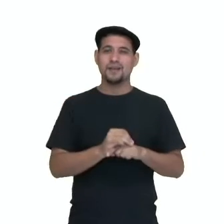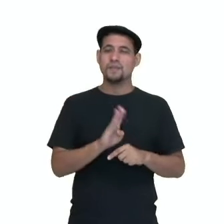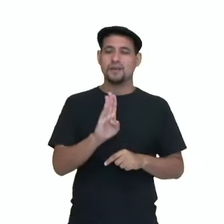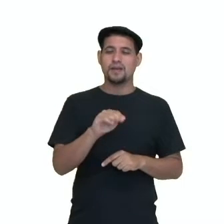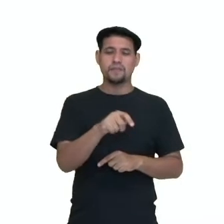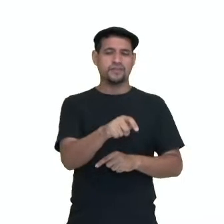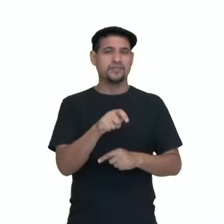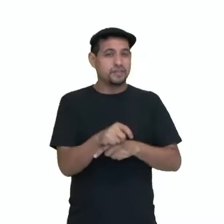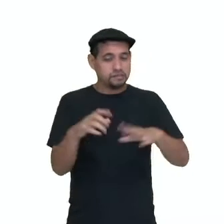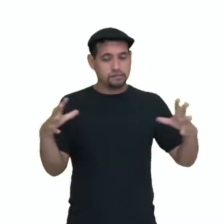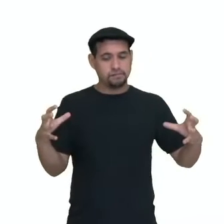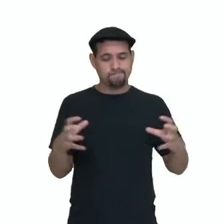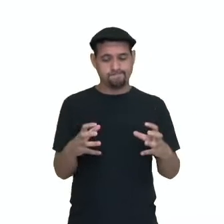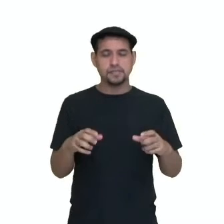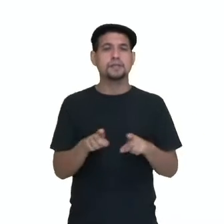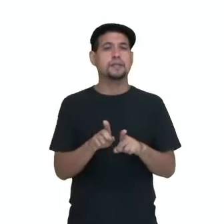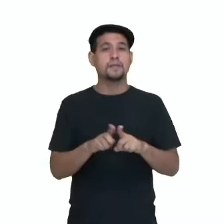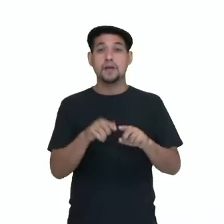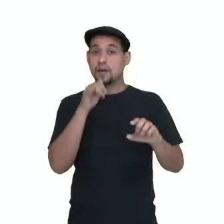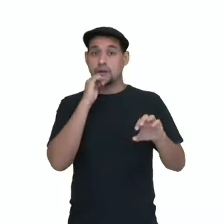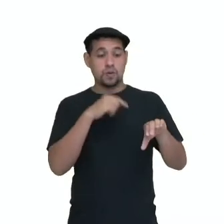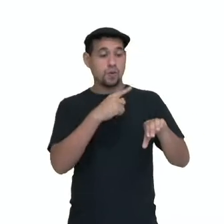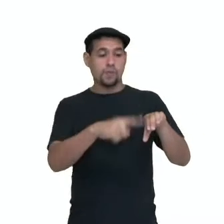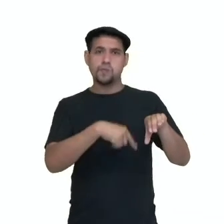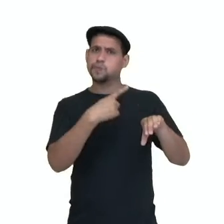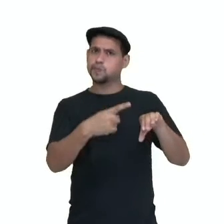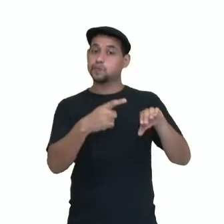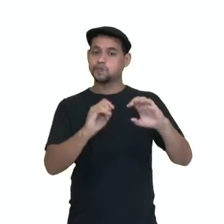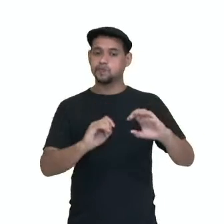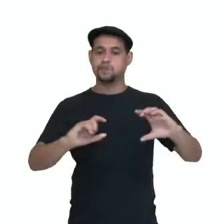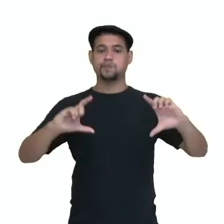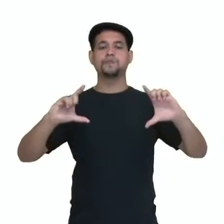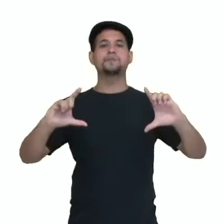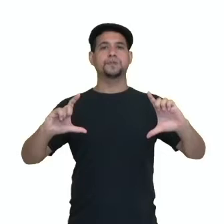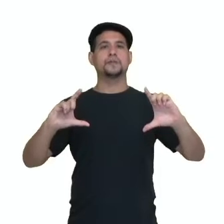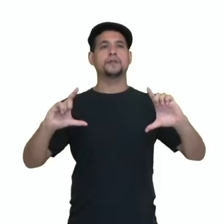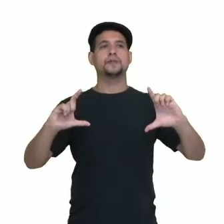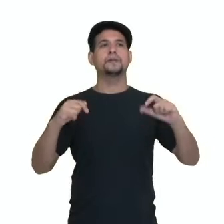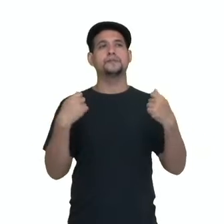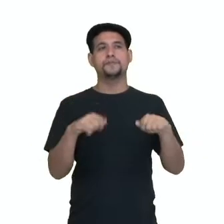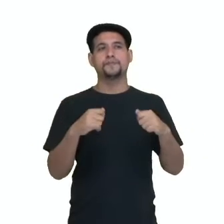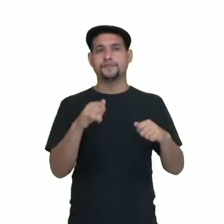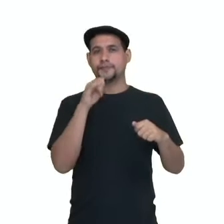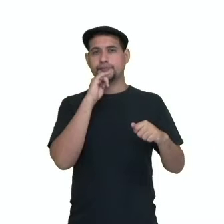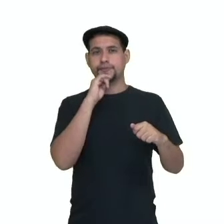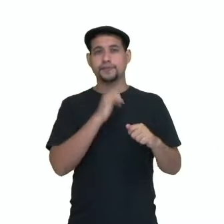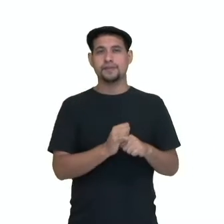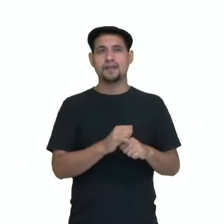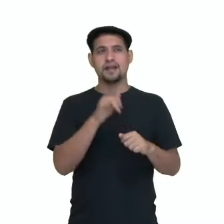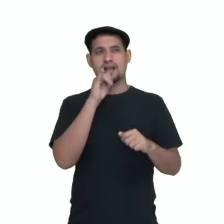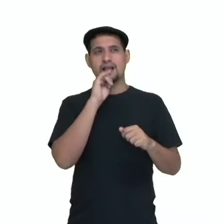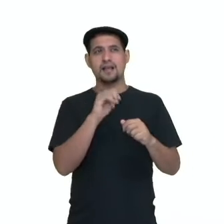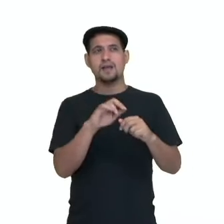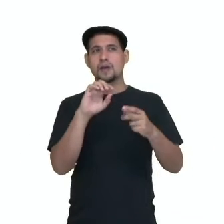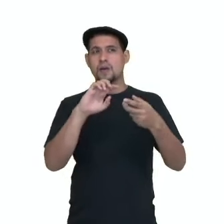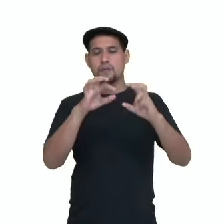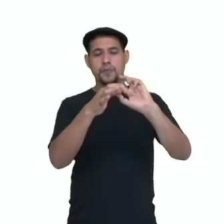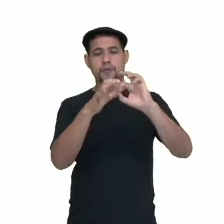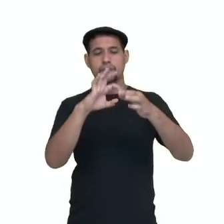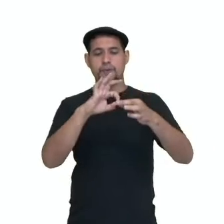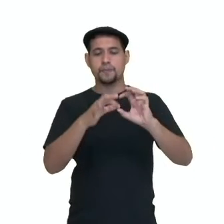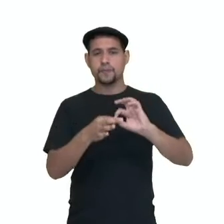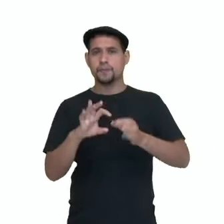BMX. O pneu maior, então tem que ter esses agarres no